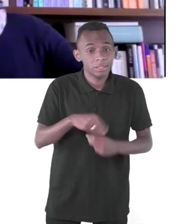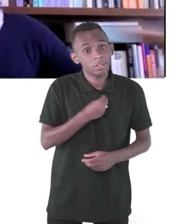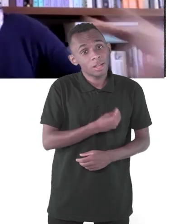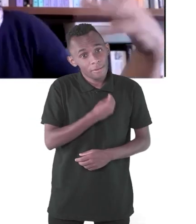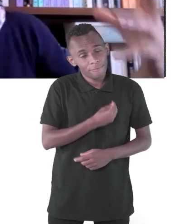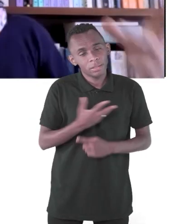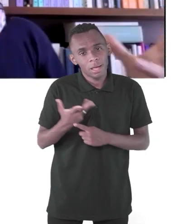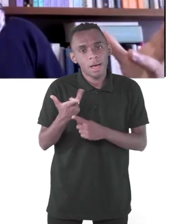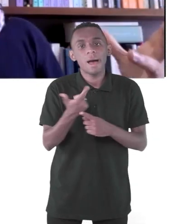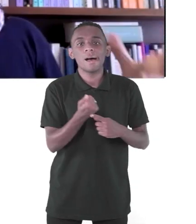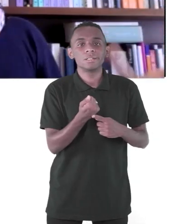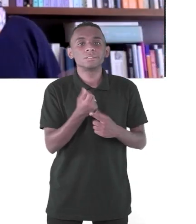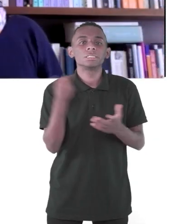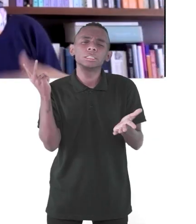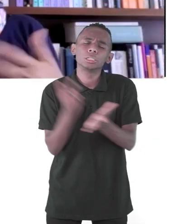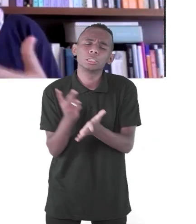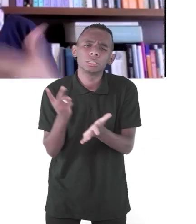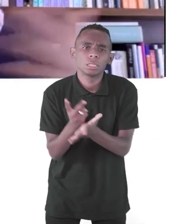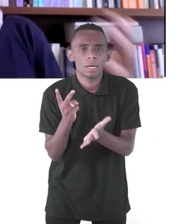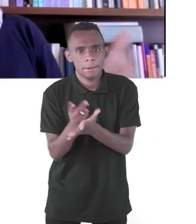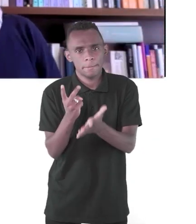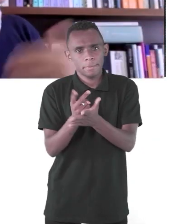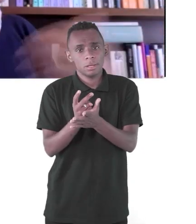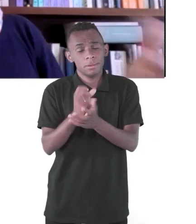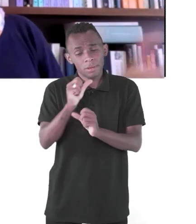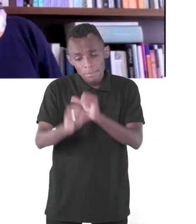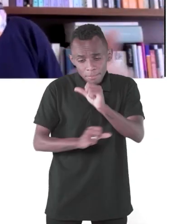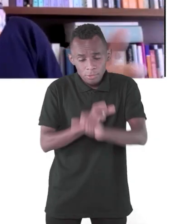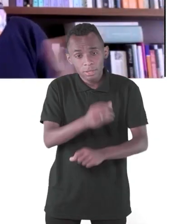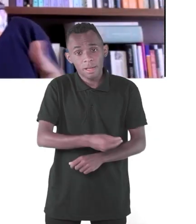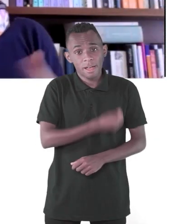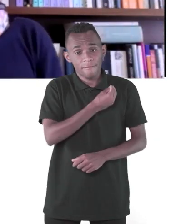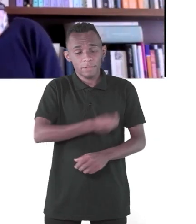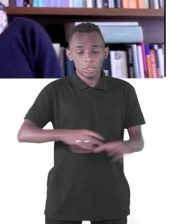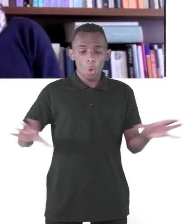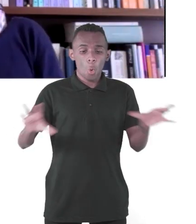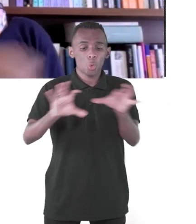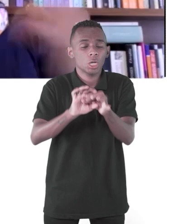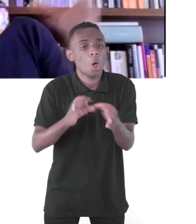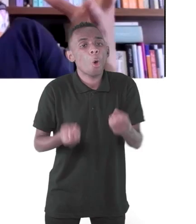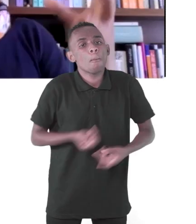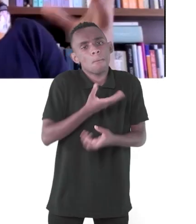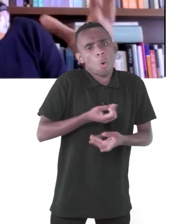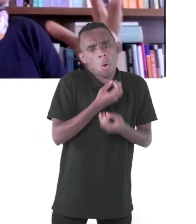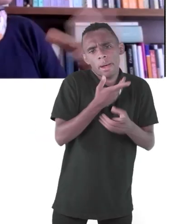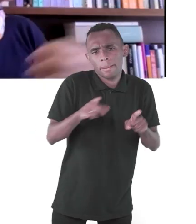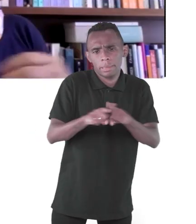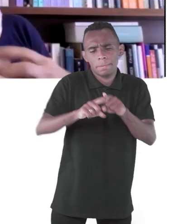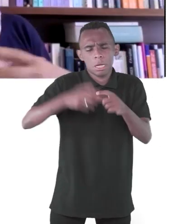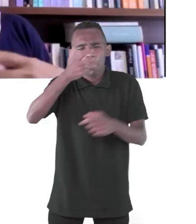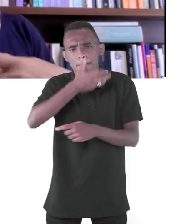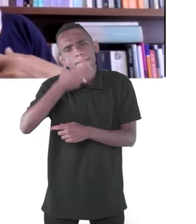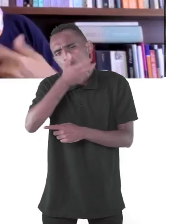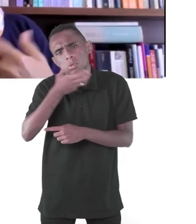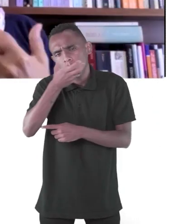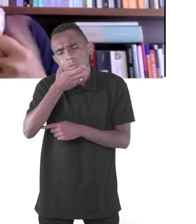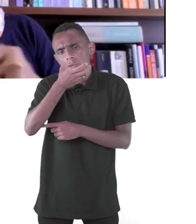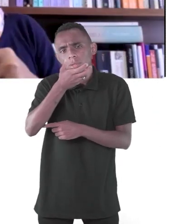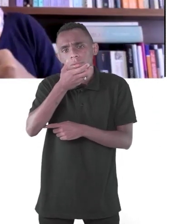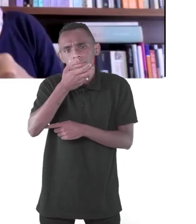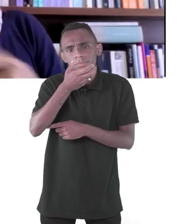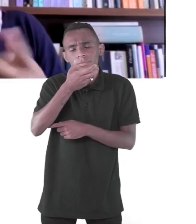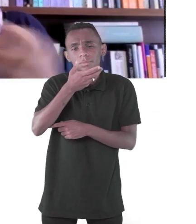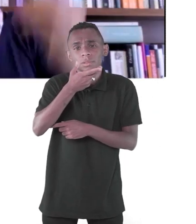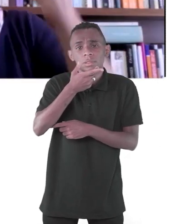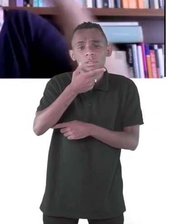da vida o tempo todo, que é fazer da nossa vida uma vida com essas... como dizia o